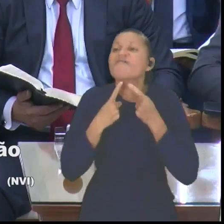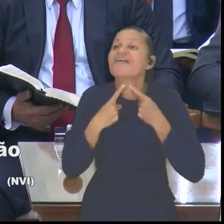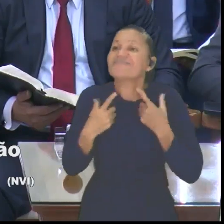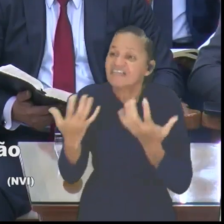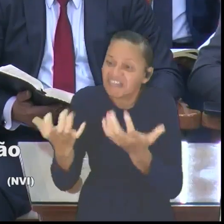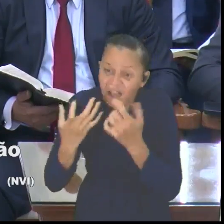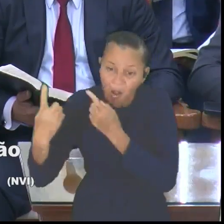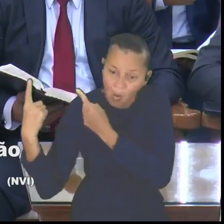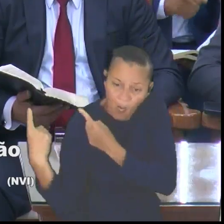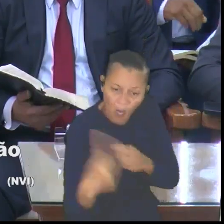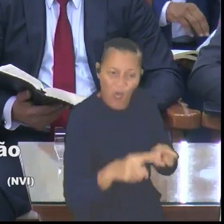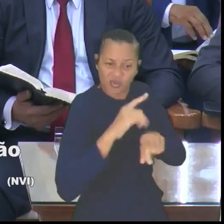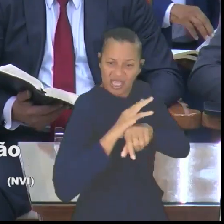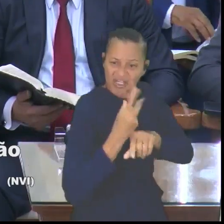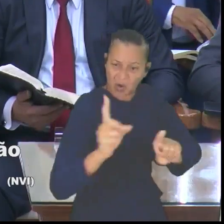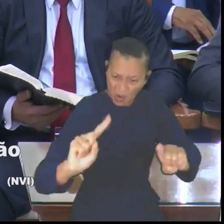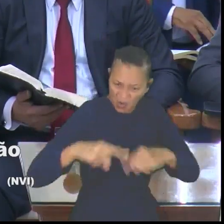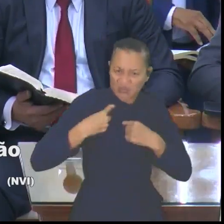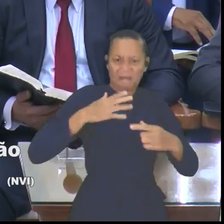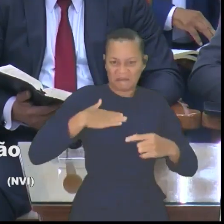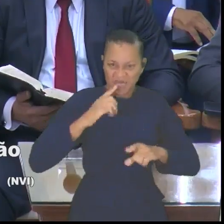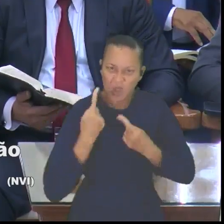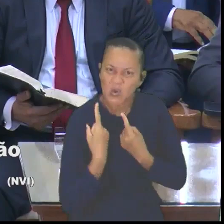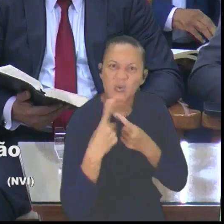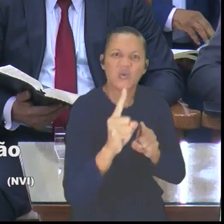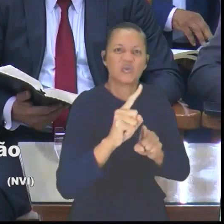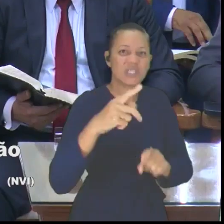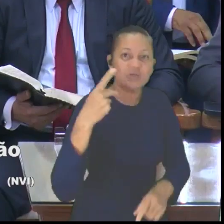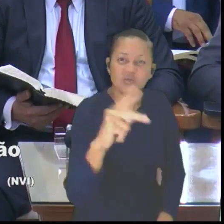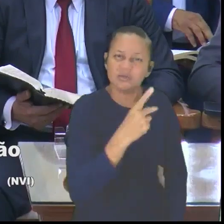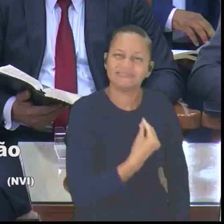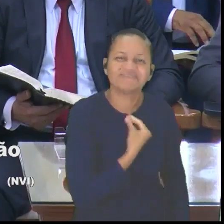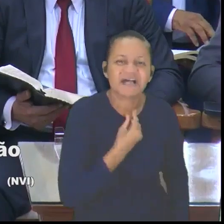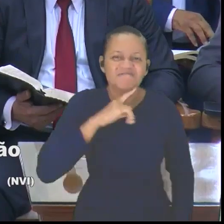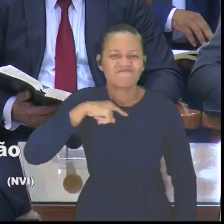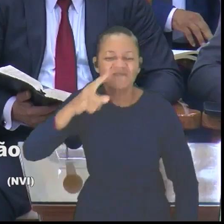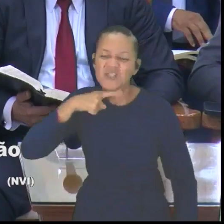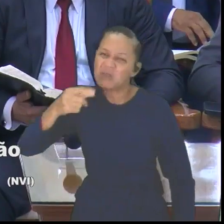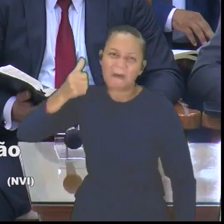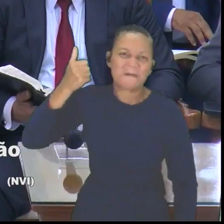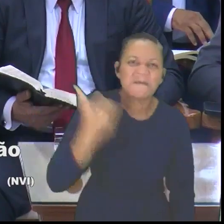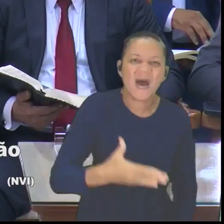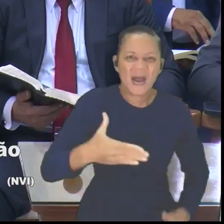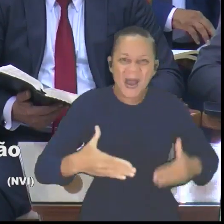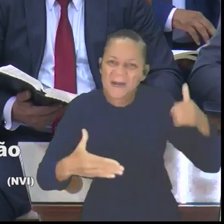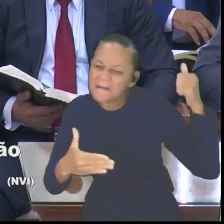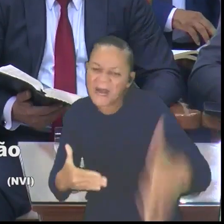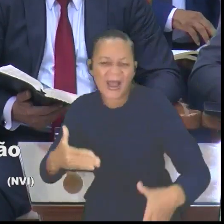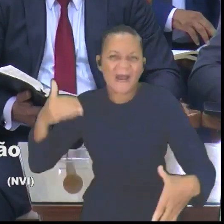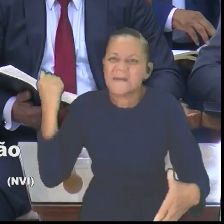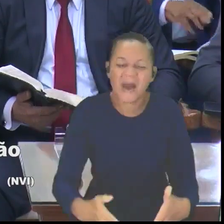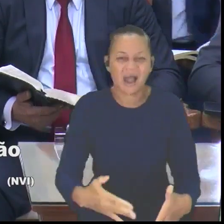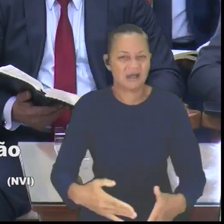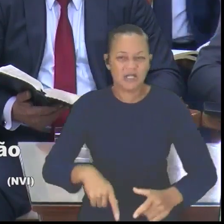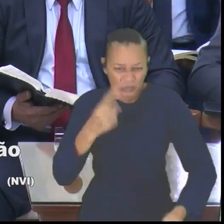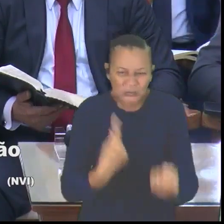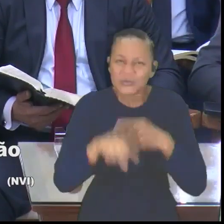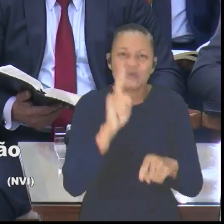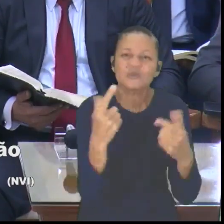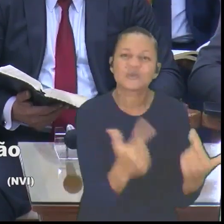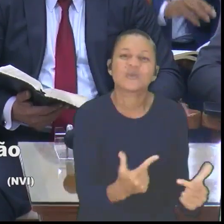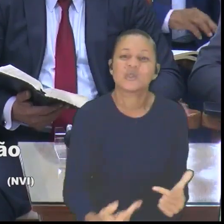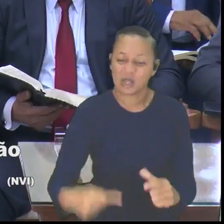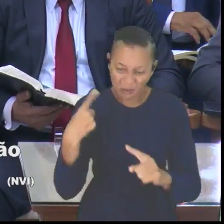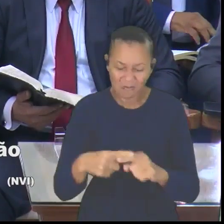quiser contra a igreja, contra você, contra a minha vida, contra a sua, não terão sucesso,